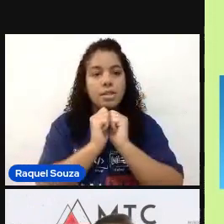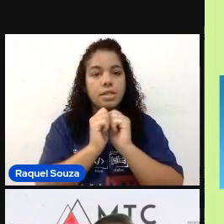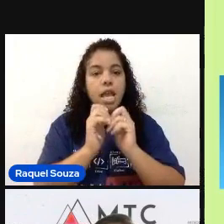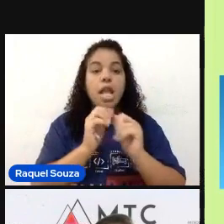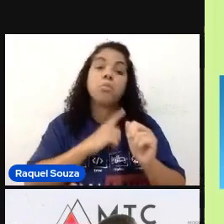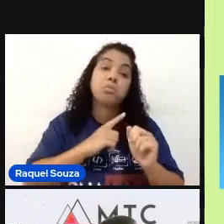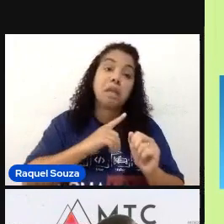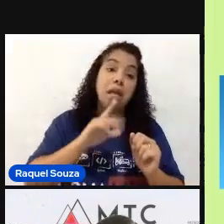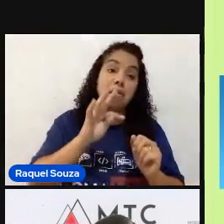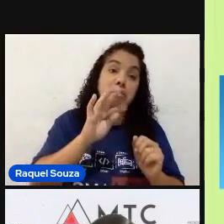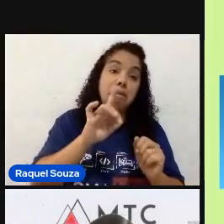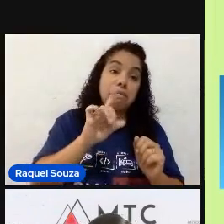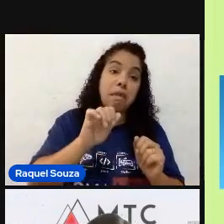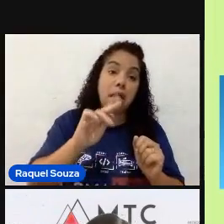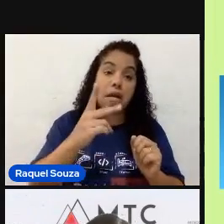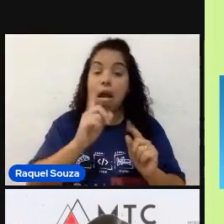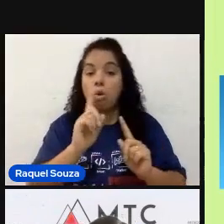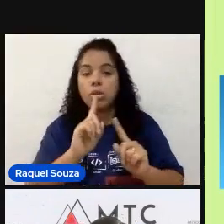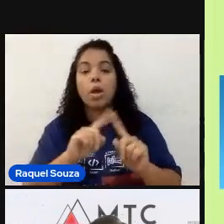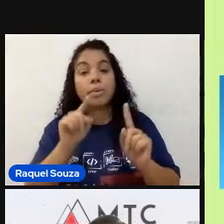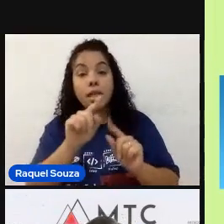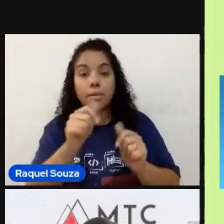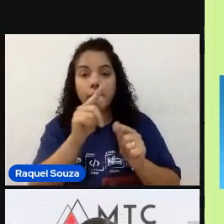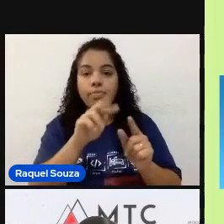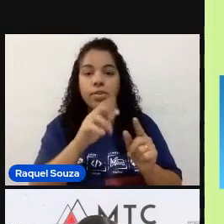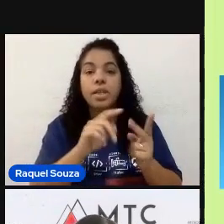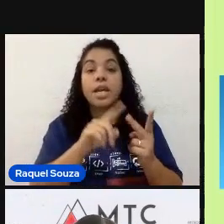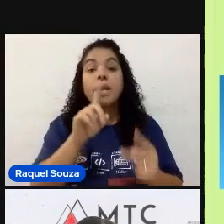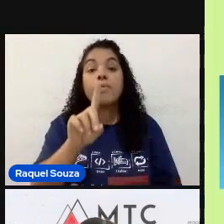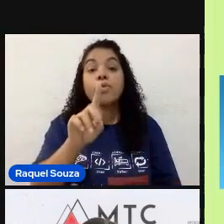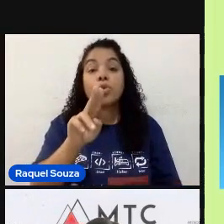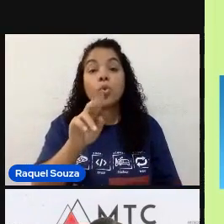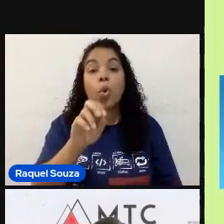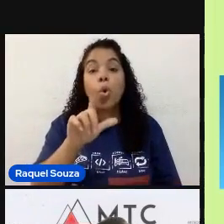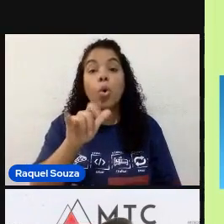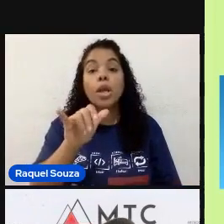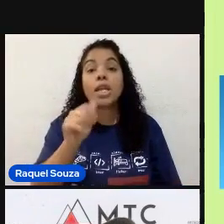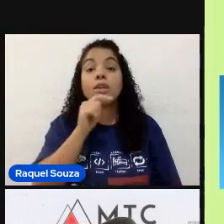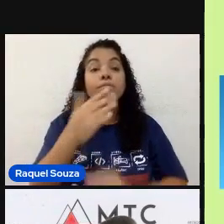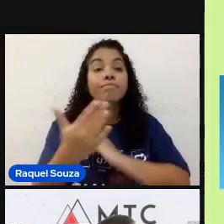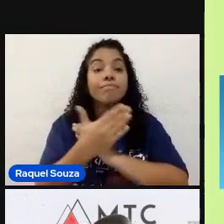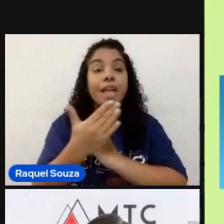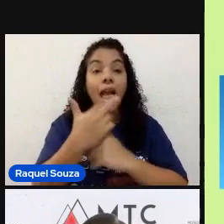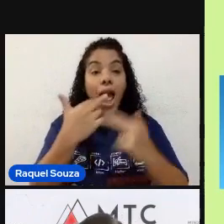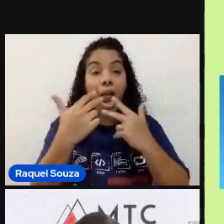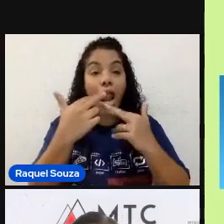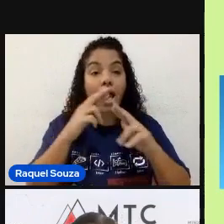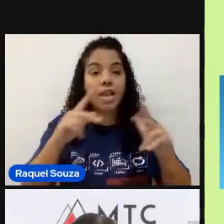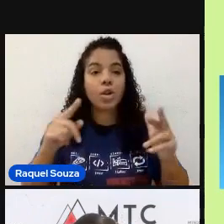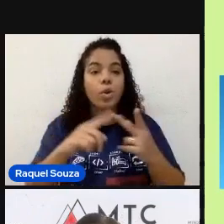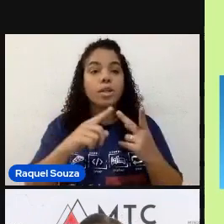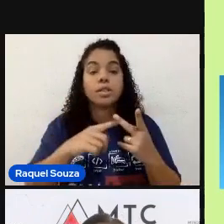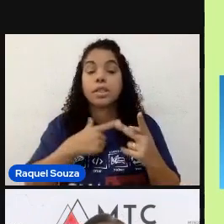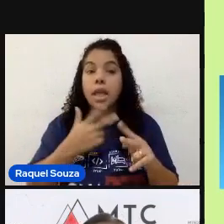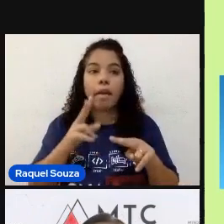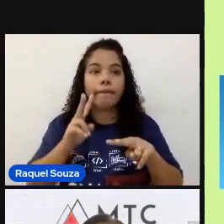TDAH ou não. Mas ele é mais focado para o TDAH. Eu dou Duolingo, que me ajuda muito na questão de línguas, que eu sou altamente travada. Então, eu